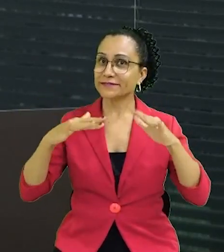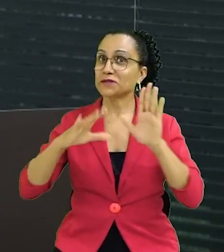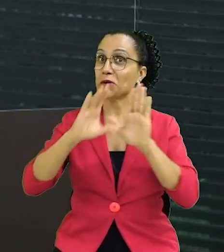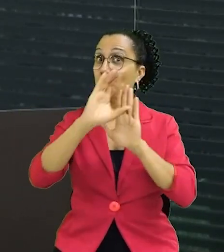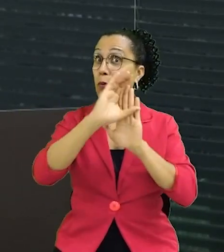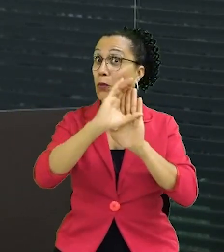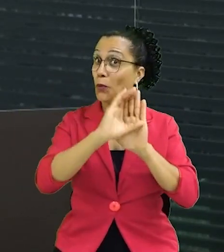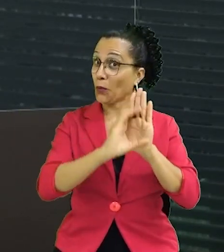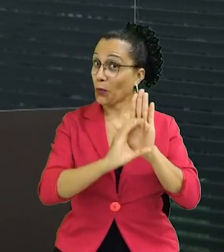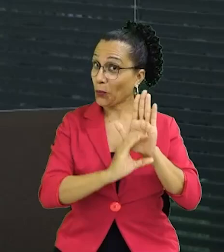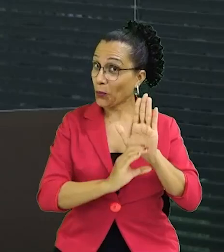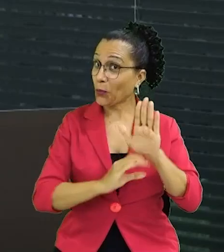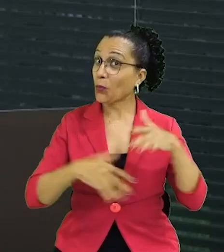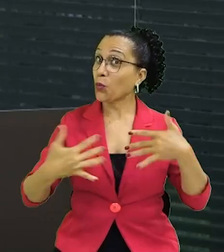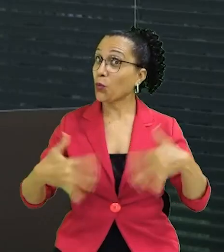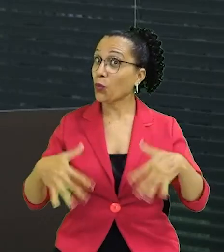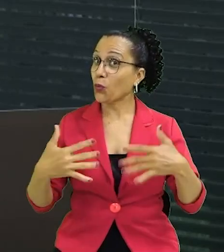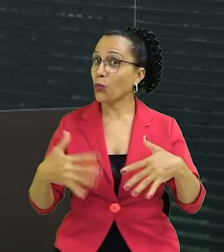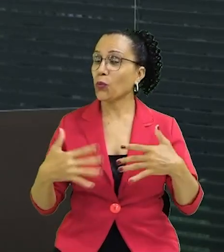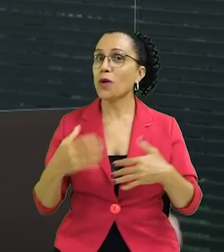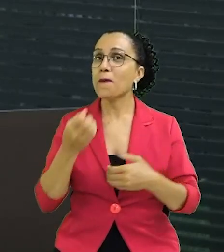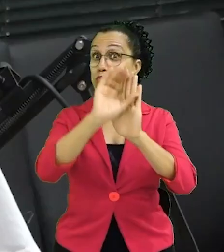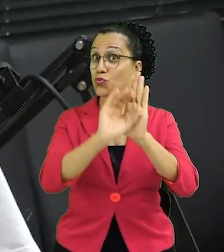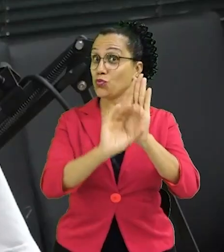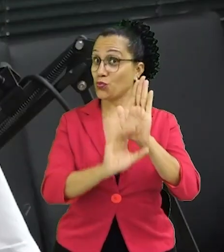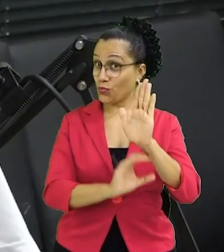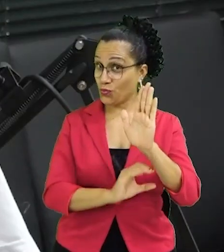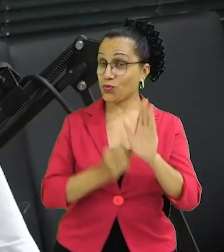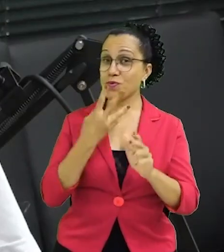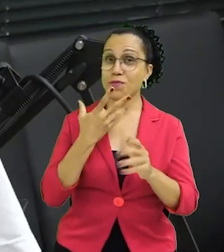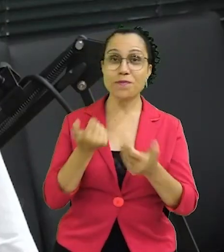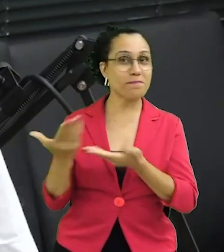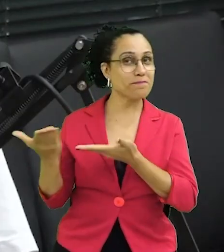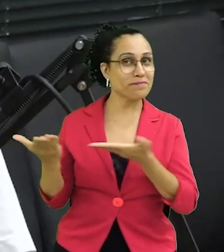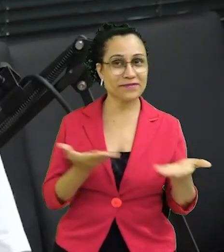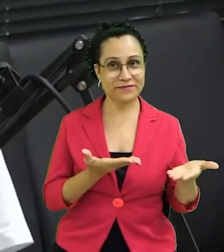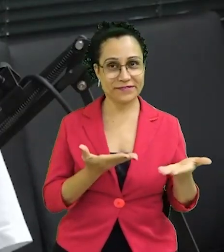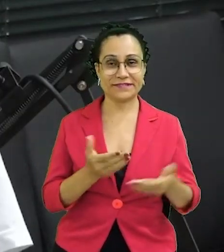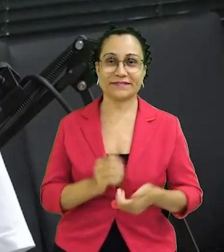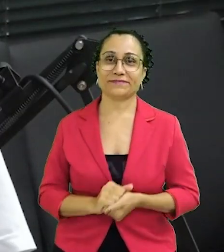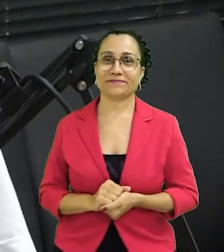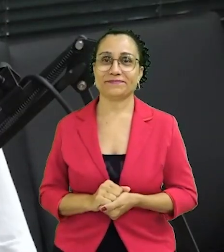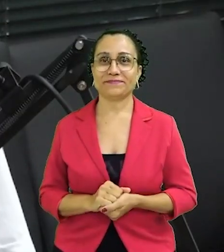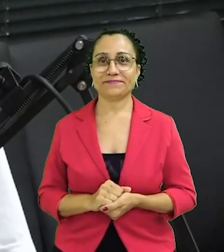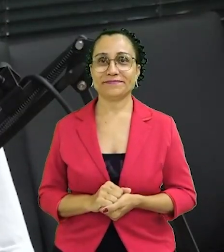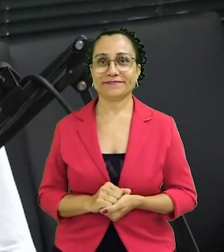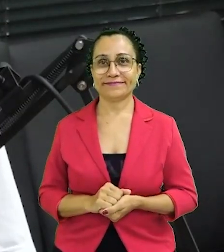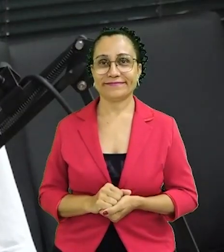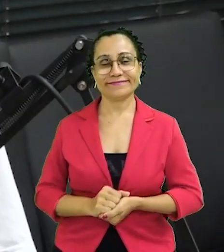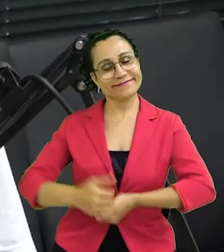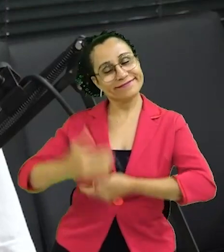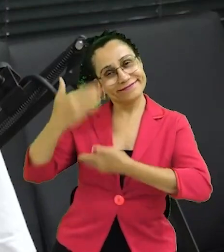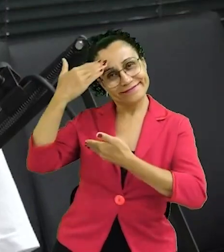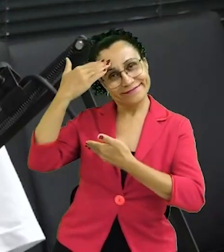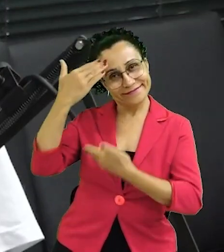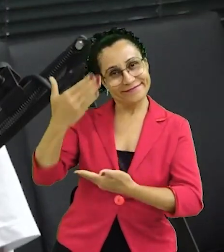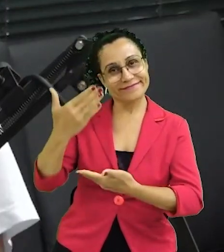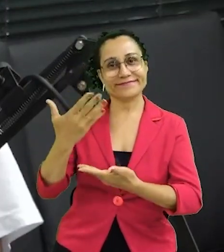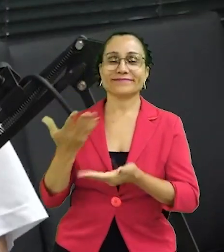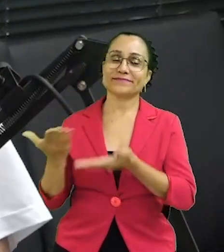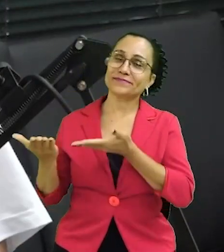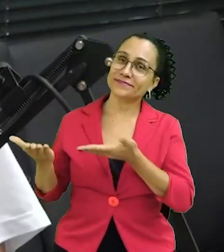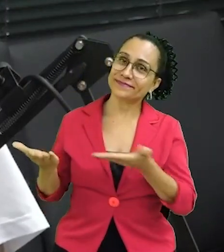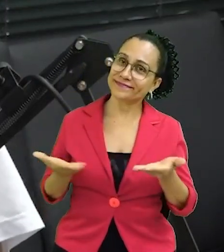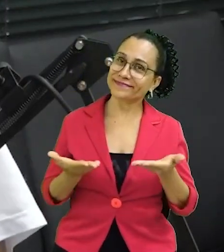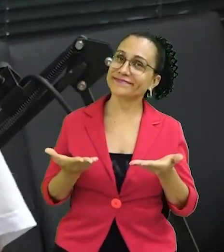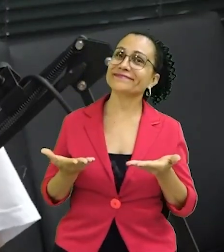bem extenso. Muito bem-vinda, Fabi, ao nosso Vozes do MPMT. Muito obrigada, Tânia, pelo